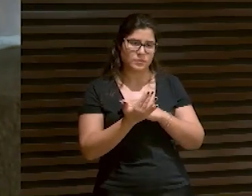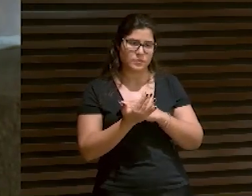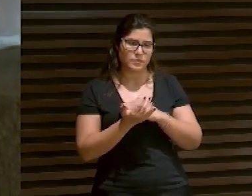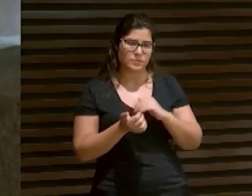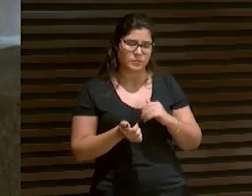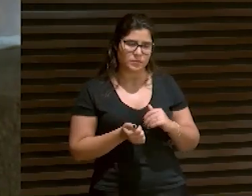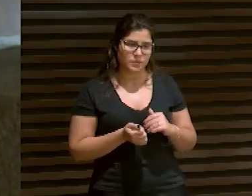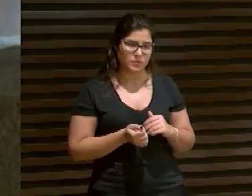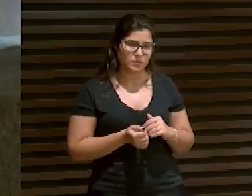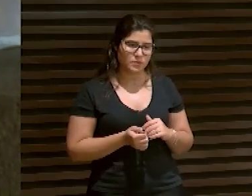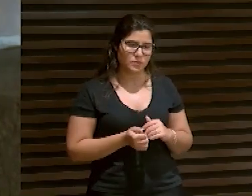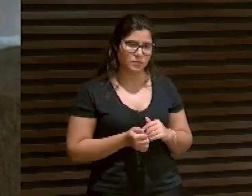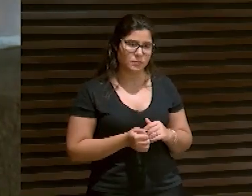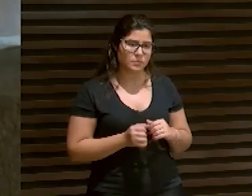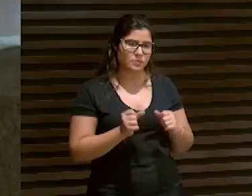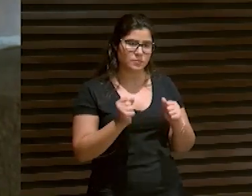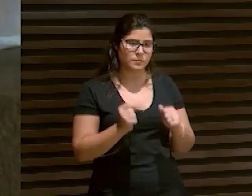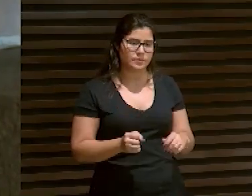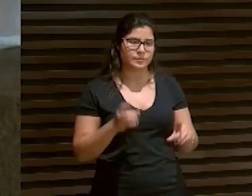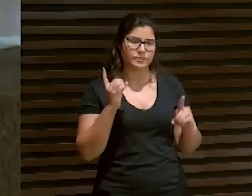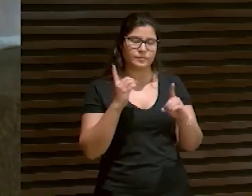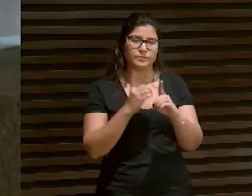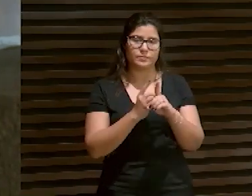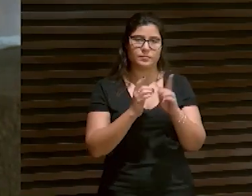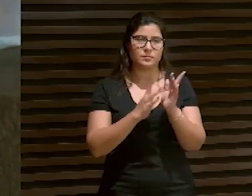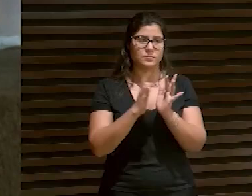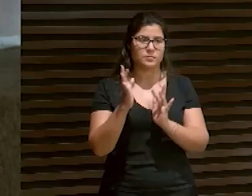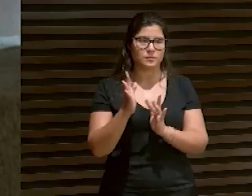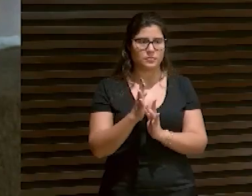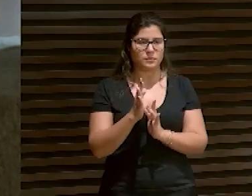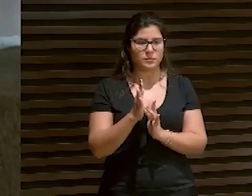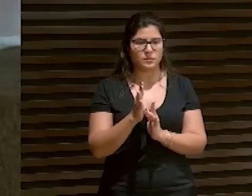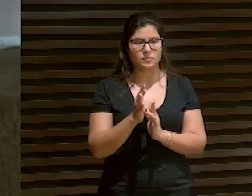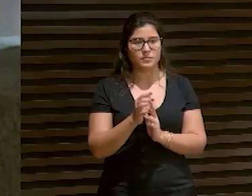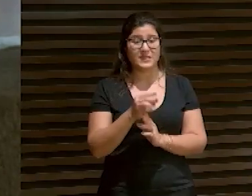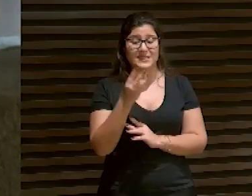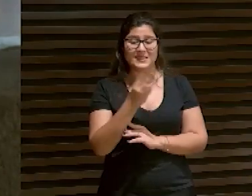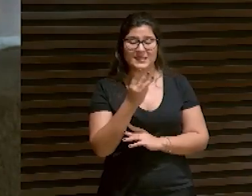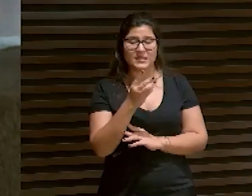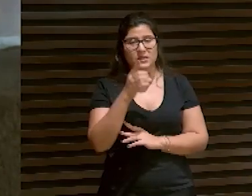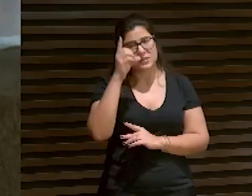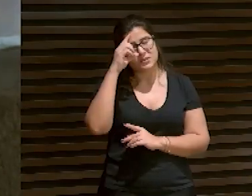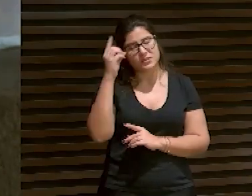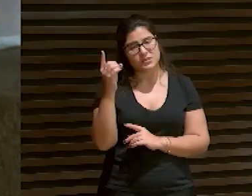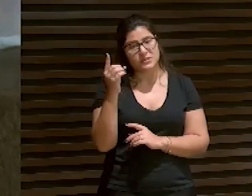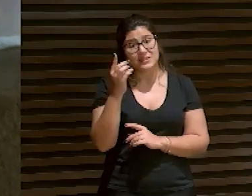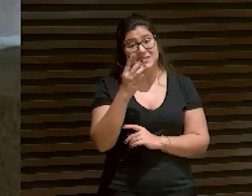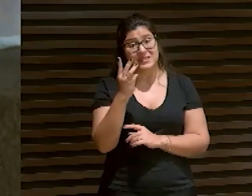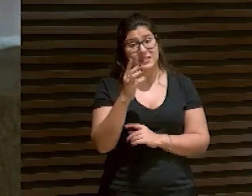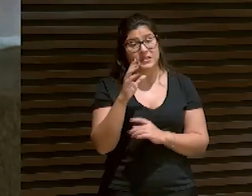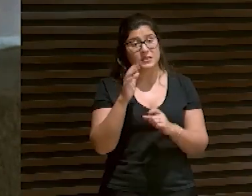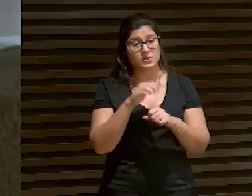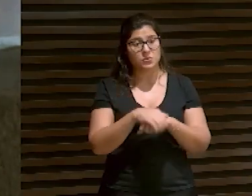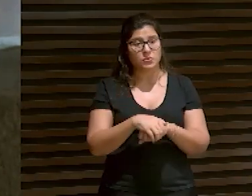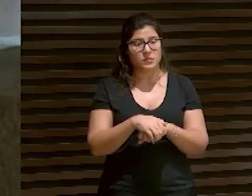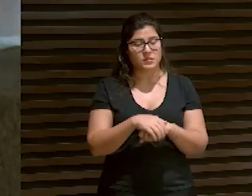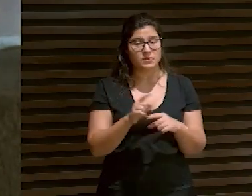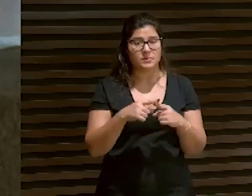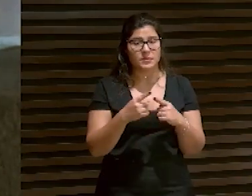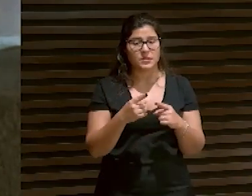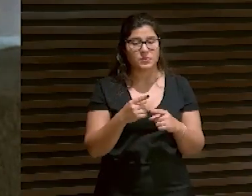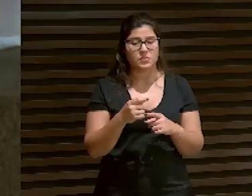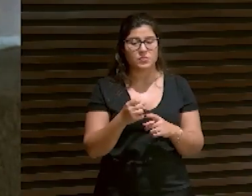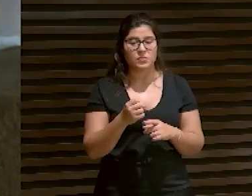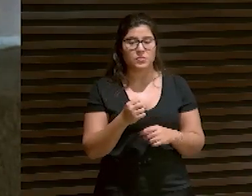não é Jonas, é Jesus, que ficou 3 dias e 3 noites, mas no último dia, irmãos,